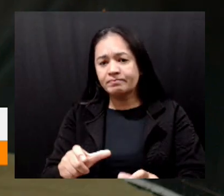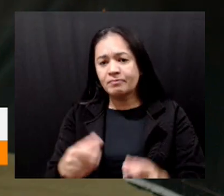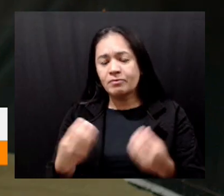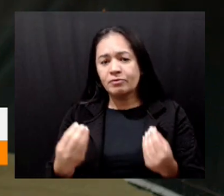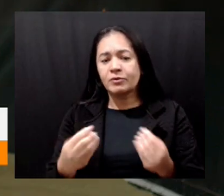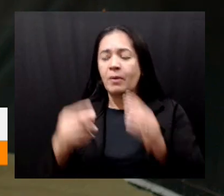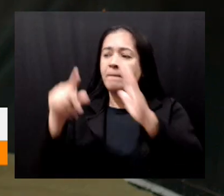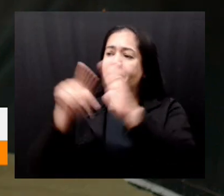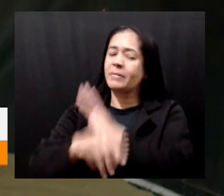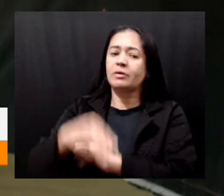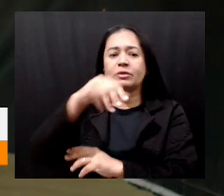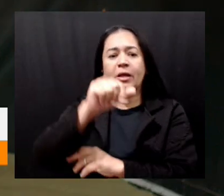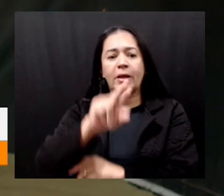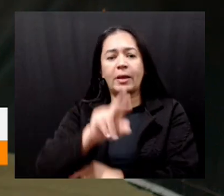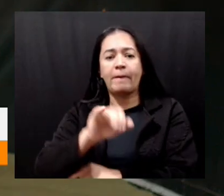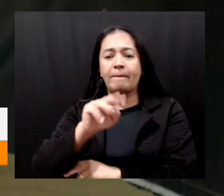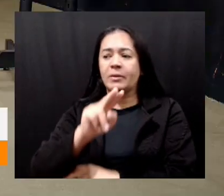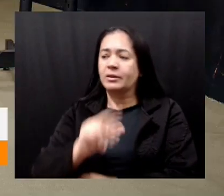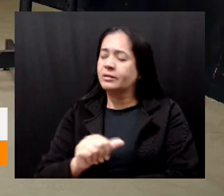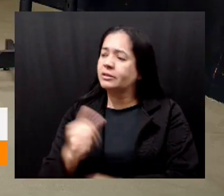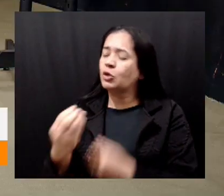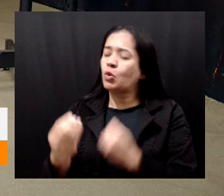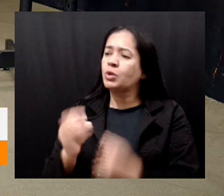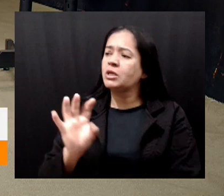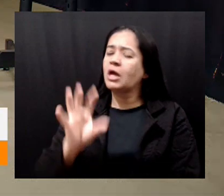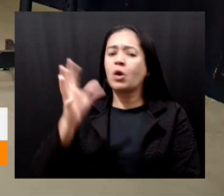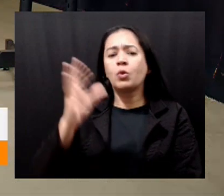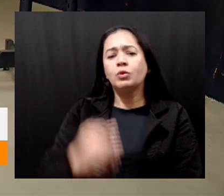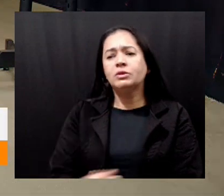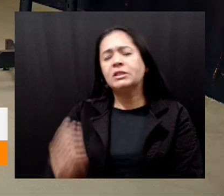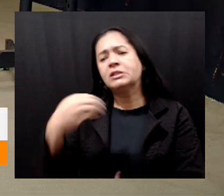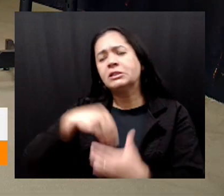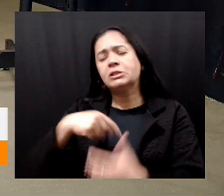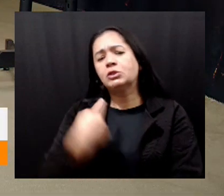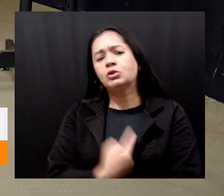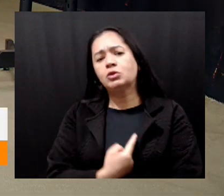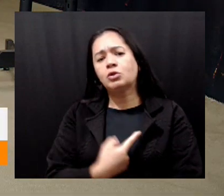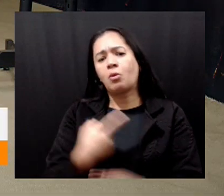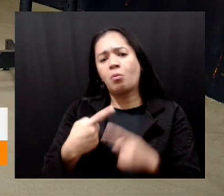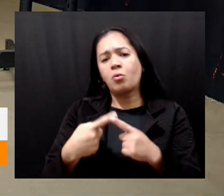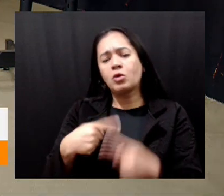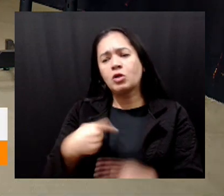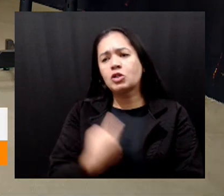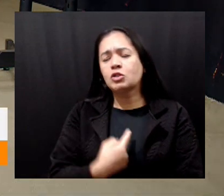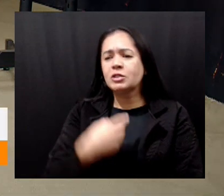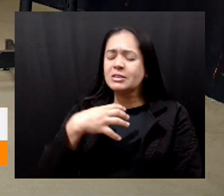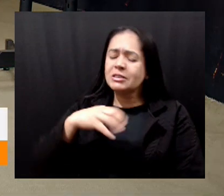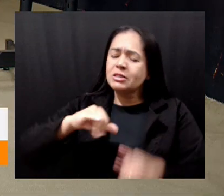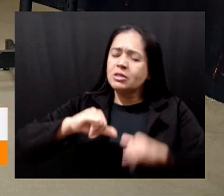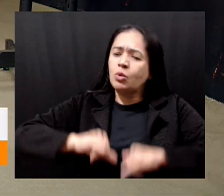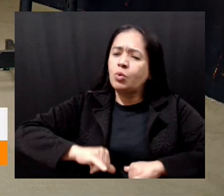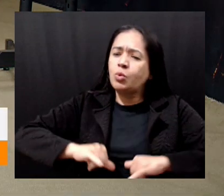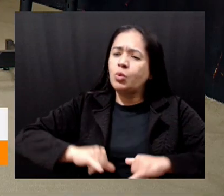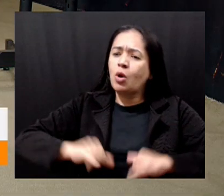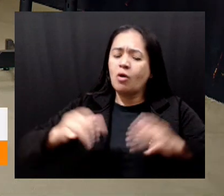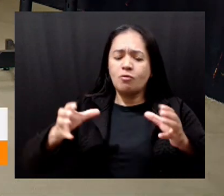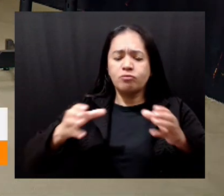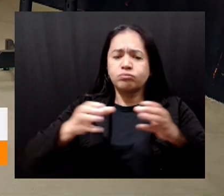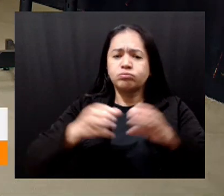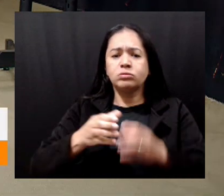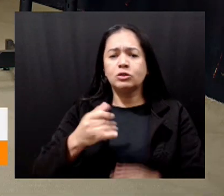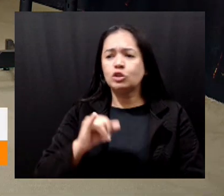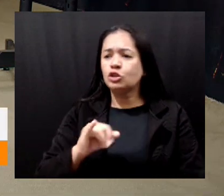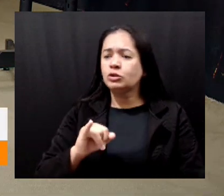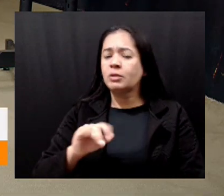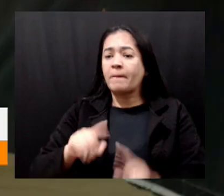gente iniciar. O que acontece dentro da gente? Por que a gente tem esse sofrimento coletivo, sendo que a gente nem conhece quem está lá do outro